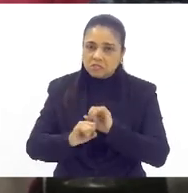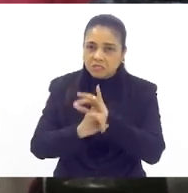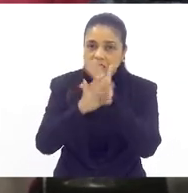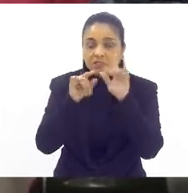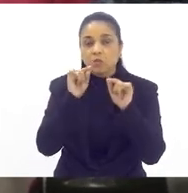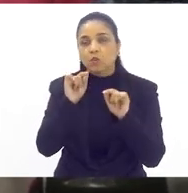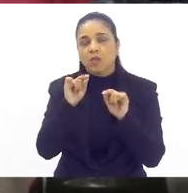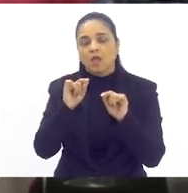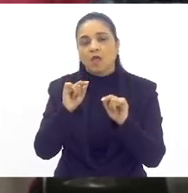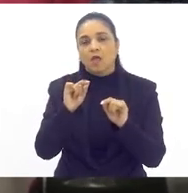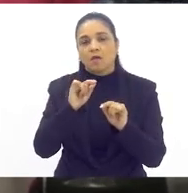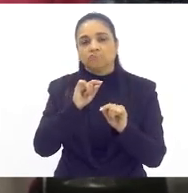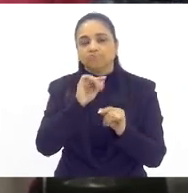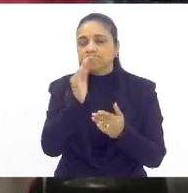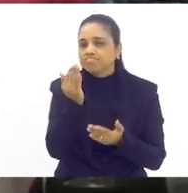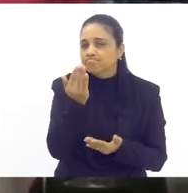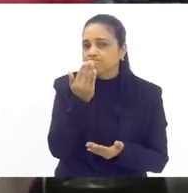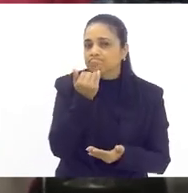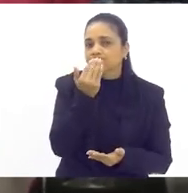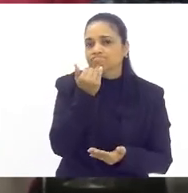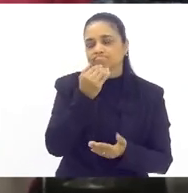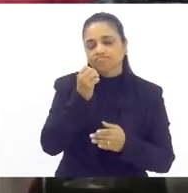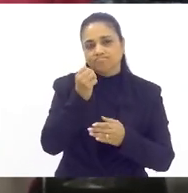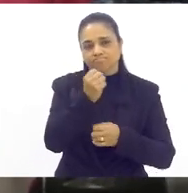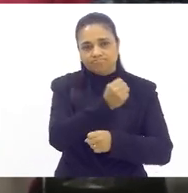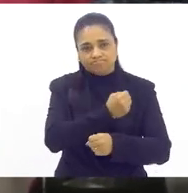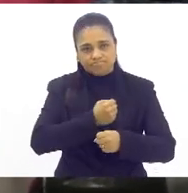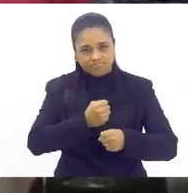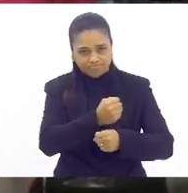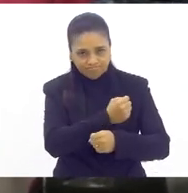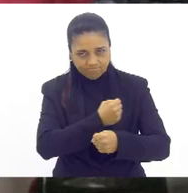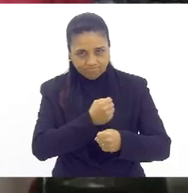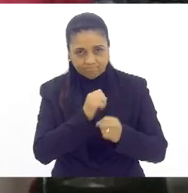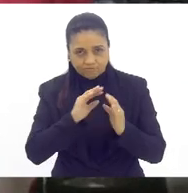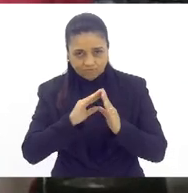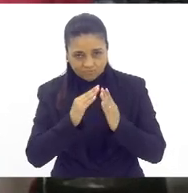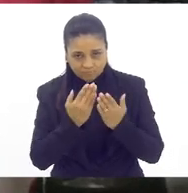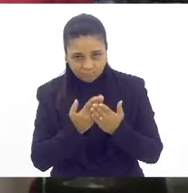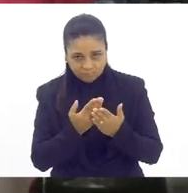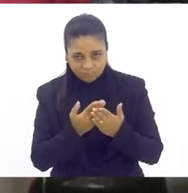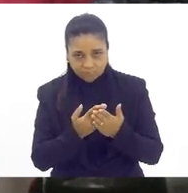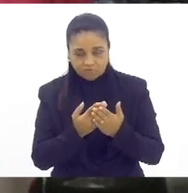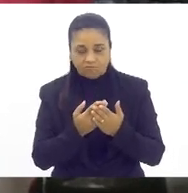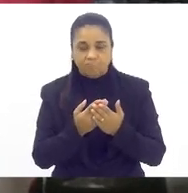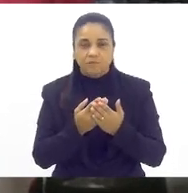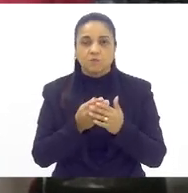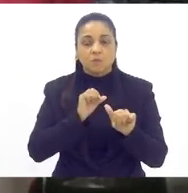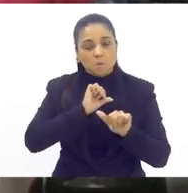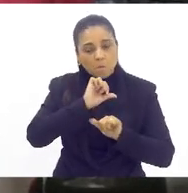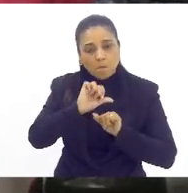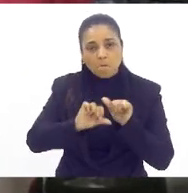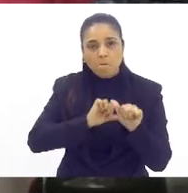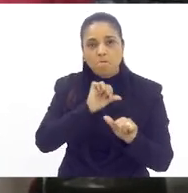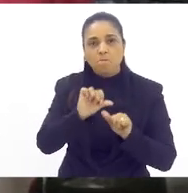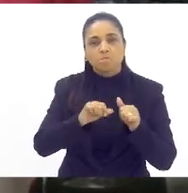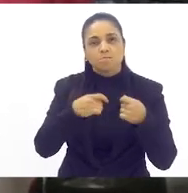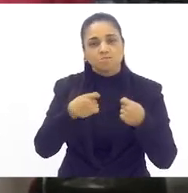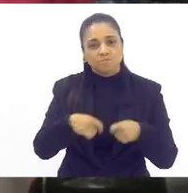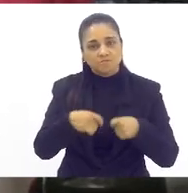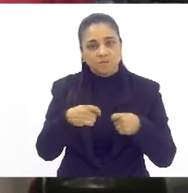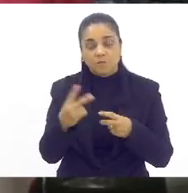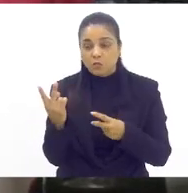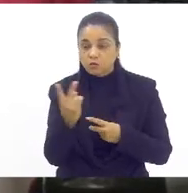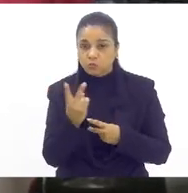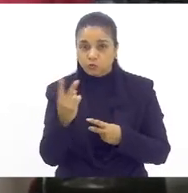a questão da merenda escolar uma das grandes revoluções foram feitas na Miranda escolar foram foram feitos